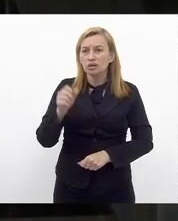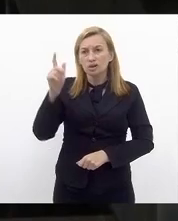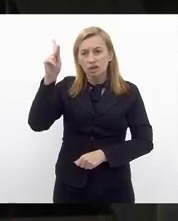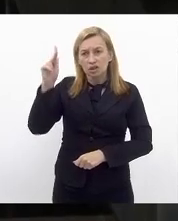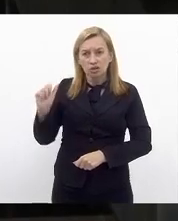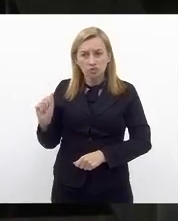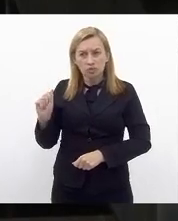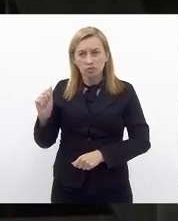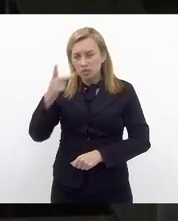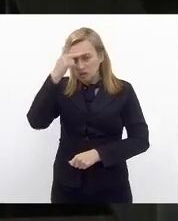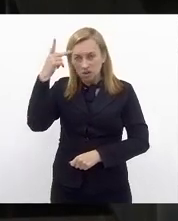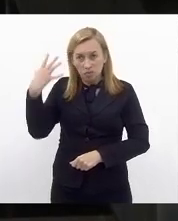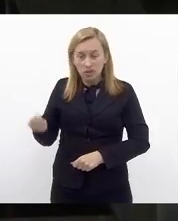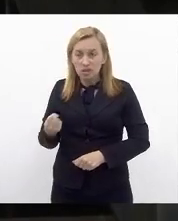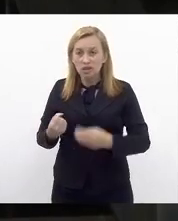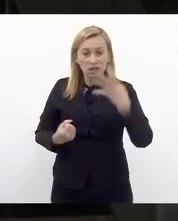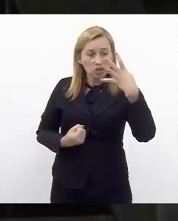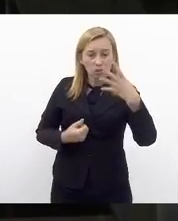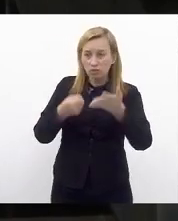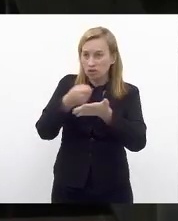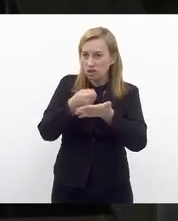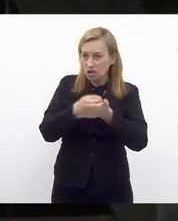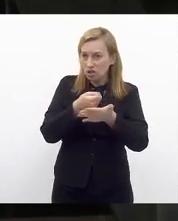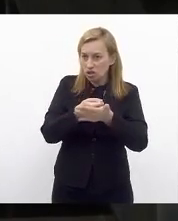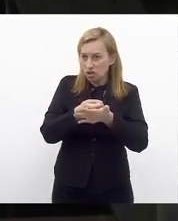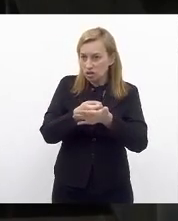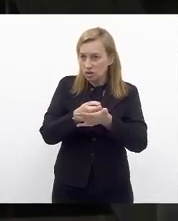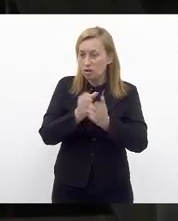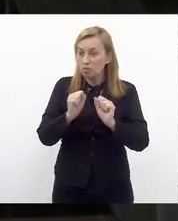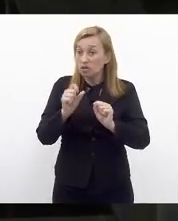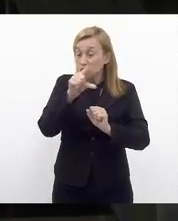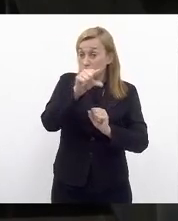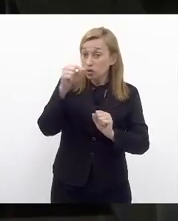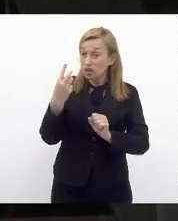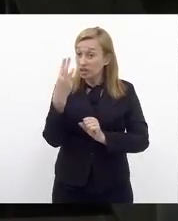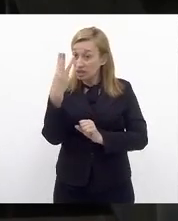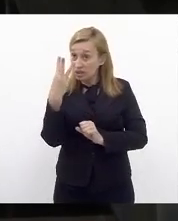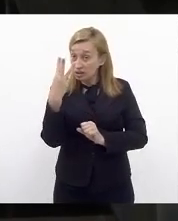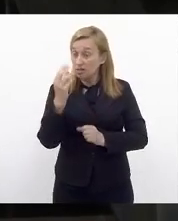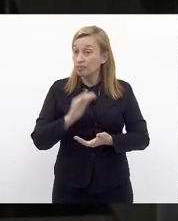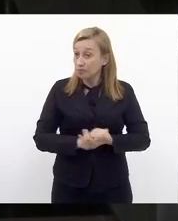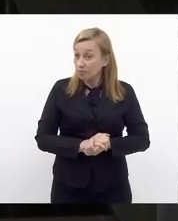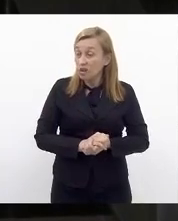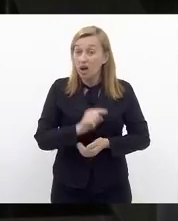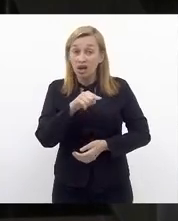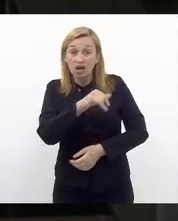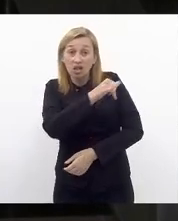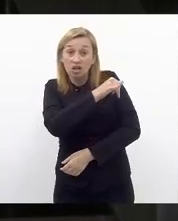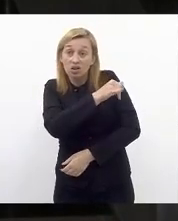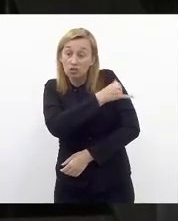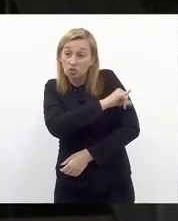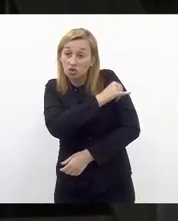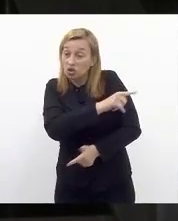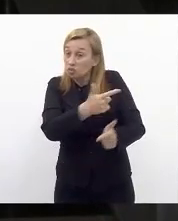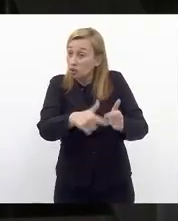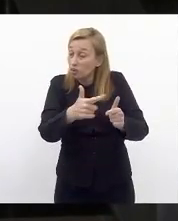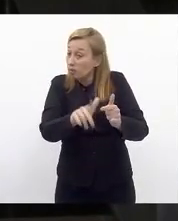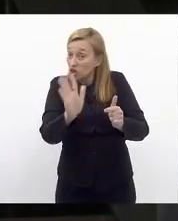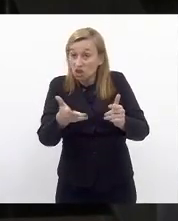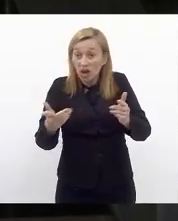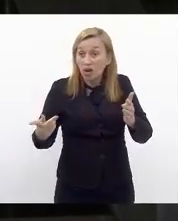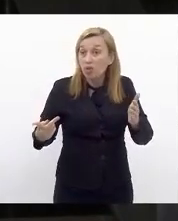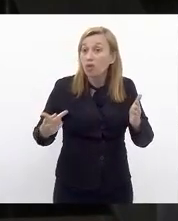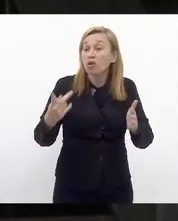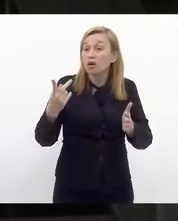assim é uma das quatro exigências inclusive nós temos de escolher três em quatro é o problema que no Rio de Janeiro Isso já foi atendido